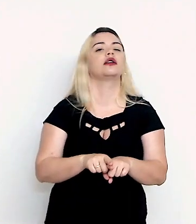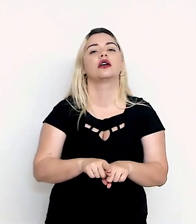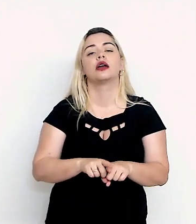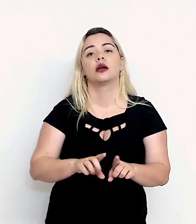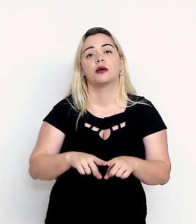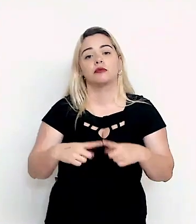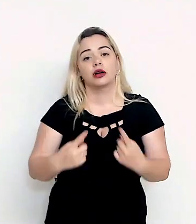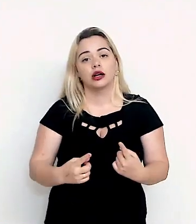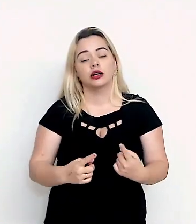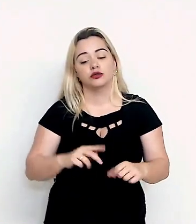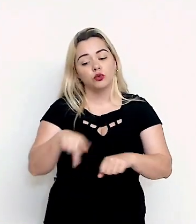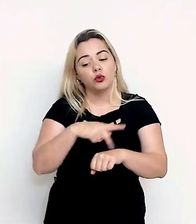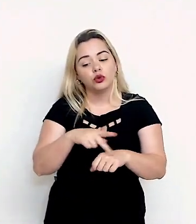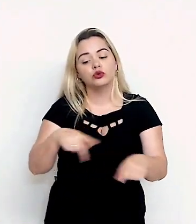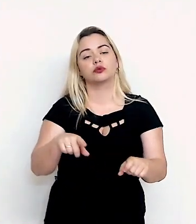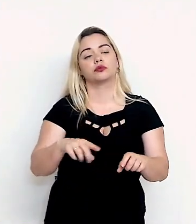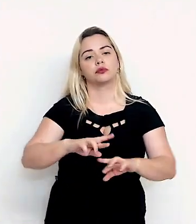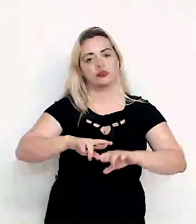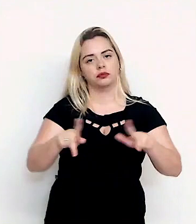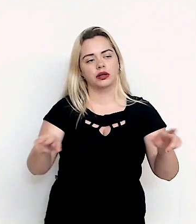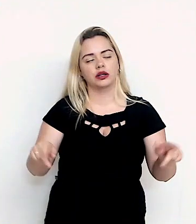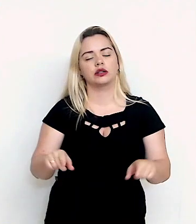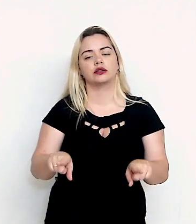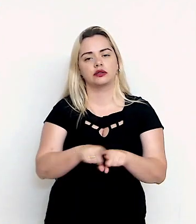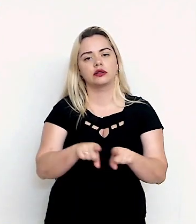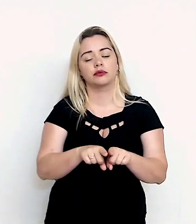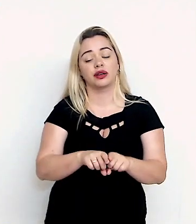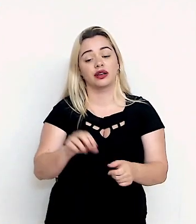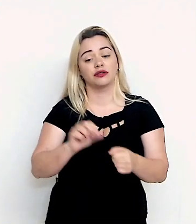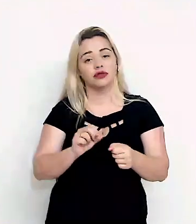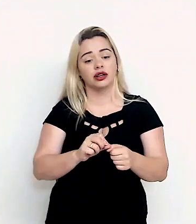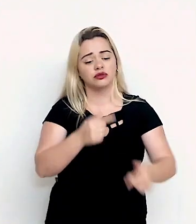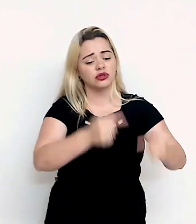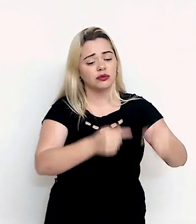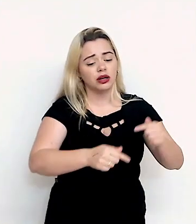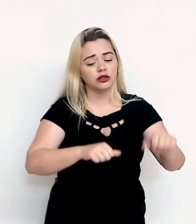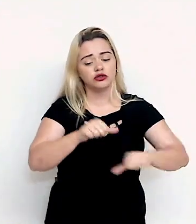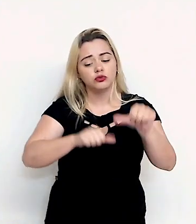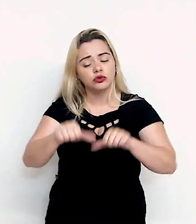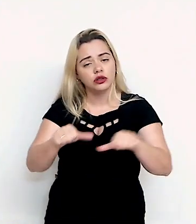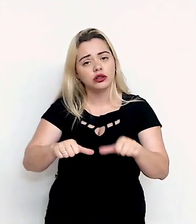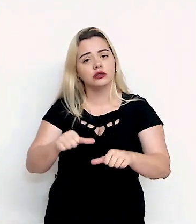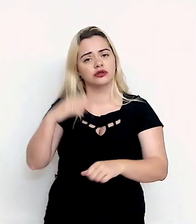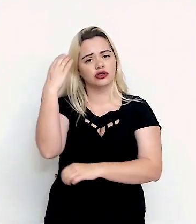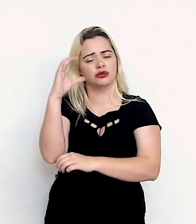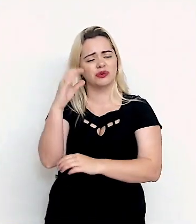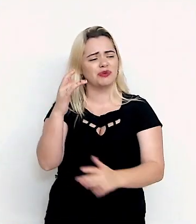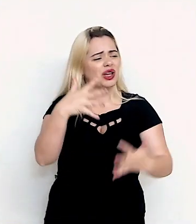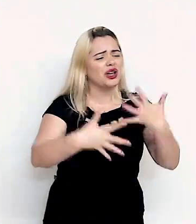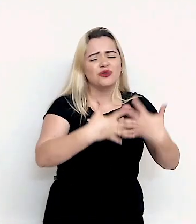o que eles nesses outros países estão fazendo você tem esse é o debate que existe um regime de mudança do tema é um conflito